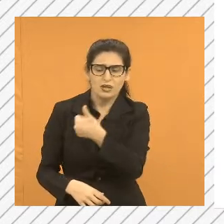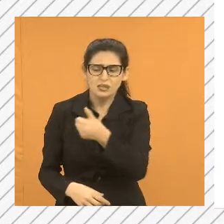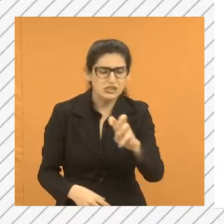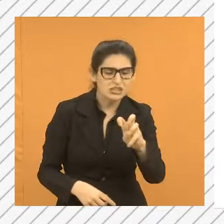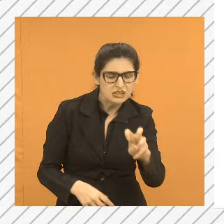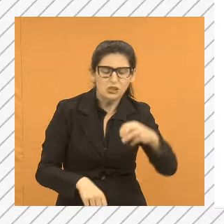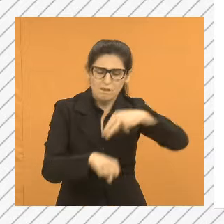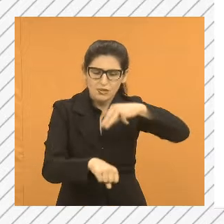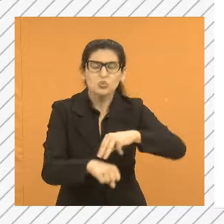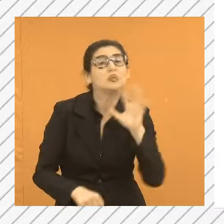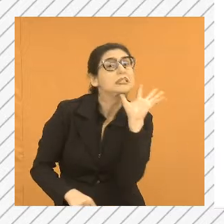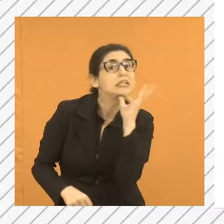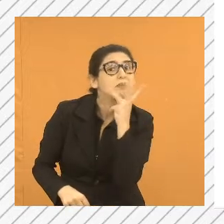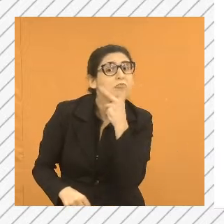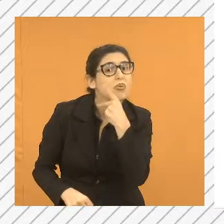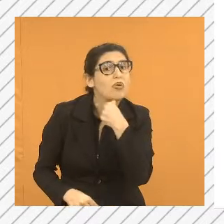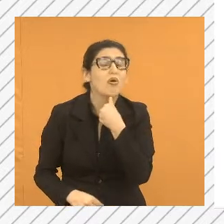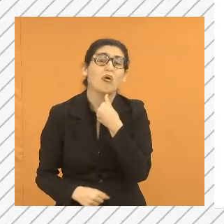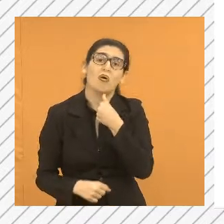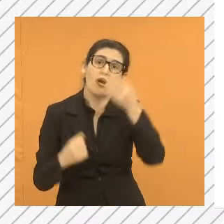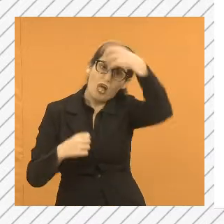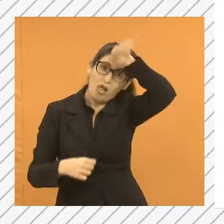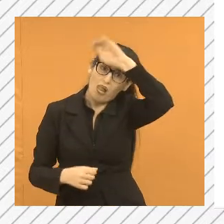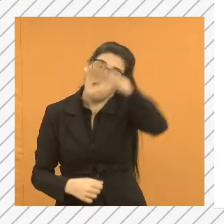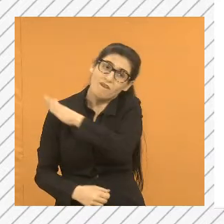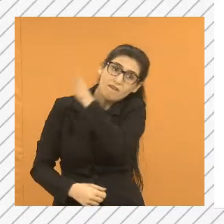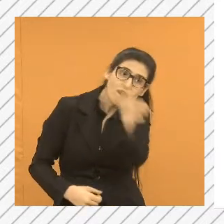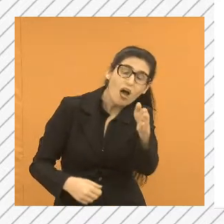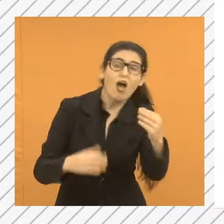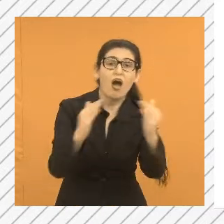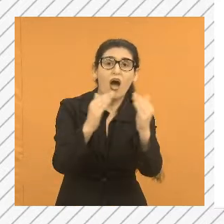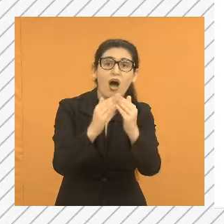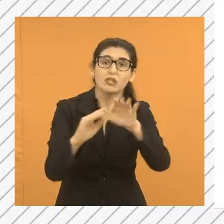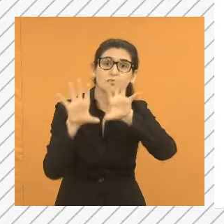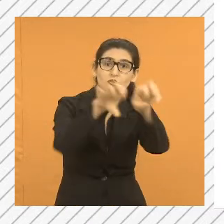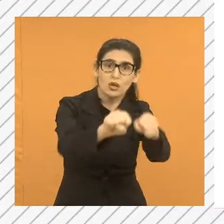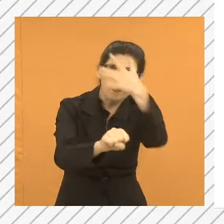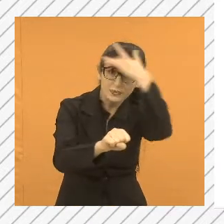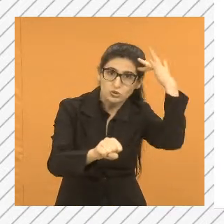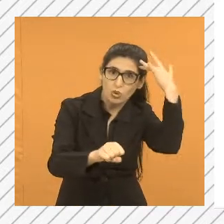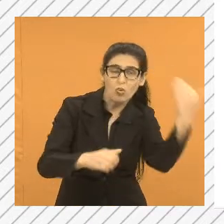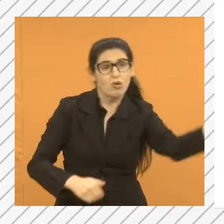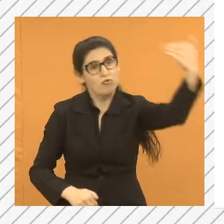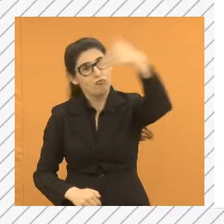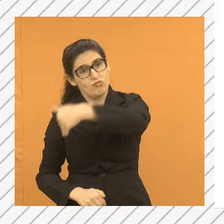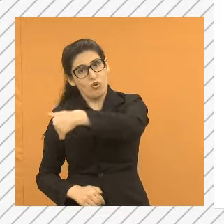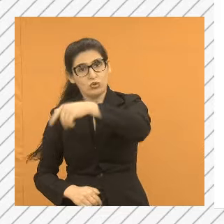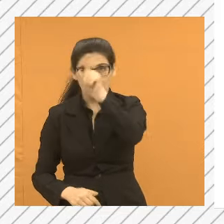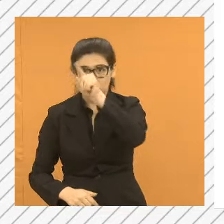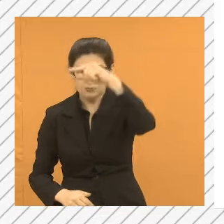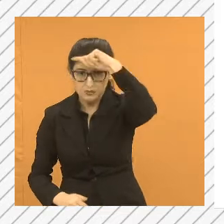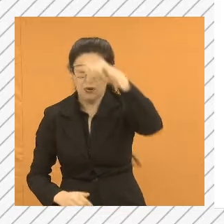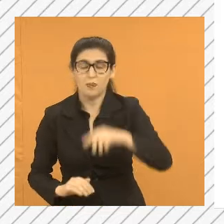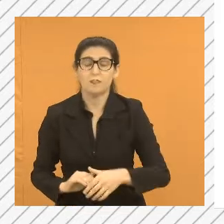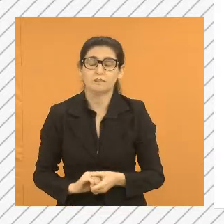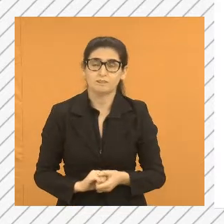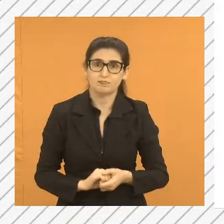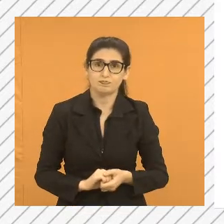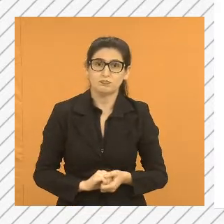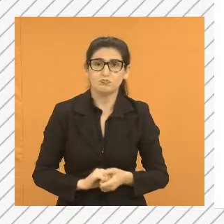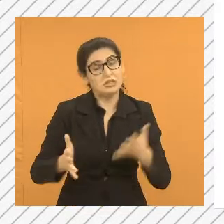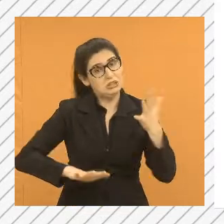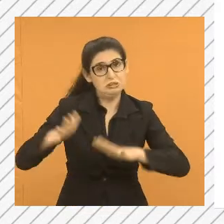Temos aqui também o número de chamadas, dispostos em porcentagens pela gravidade e pelo